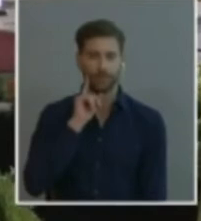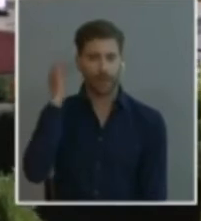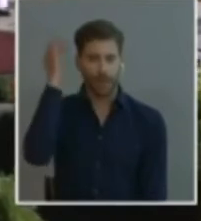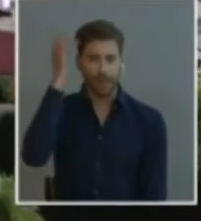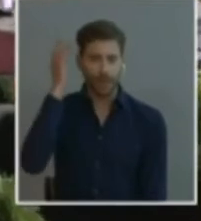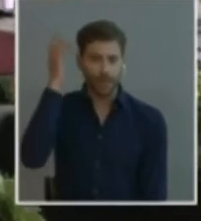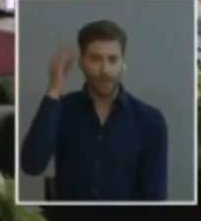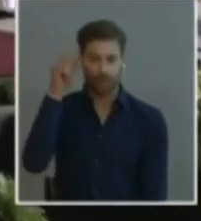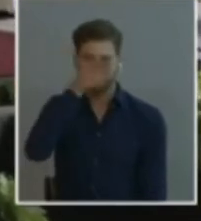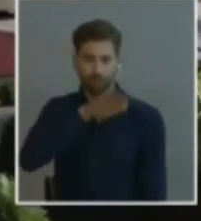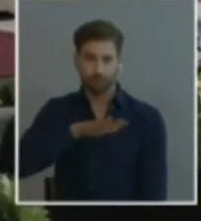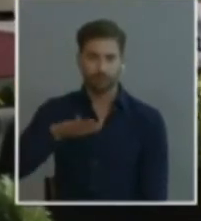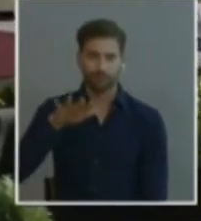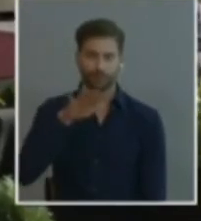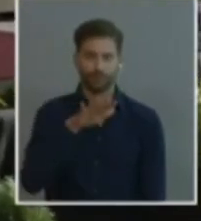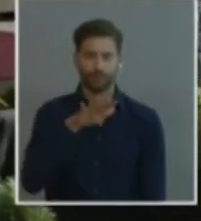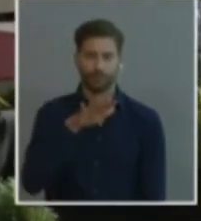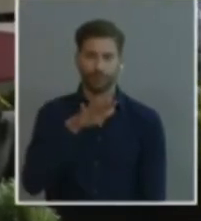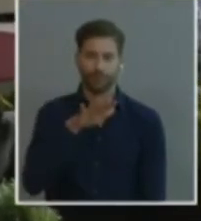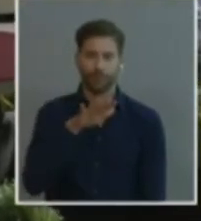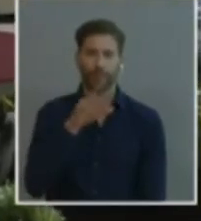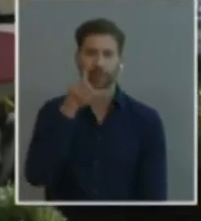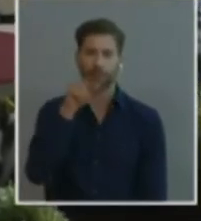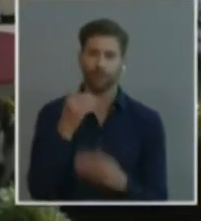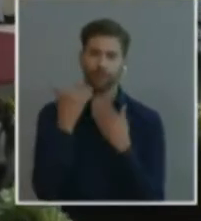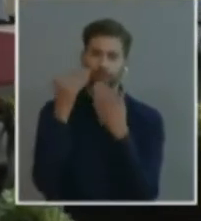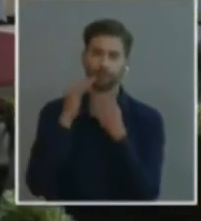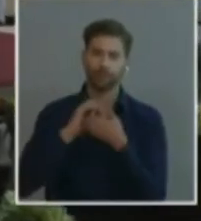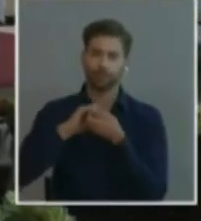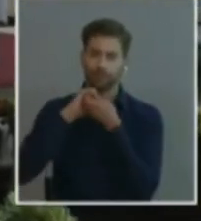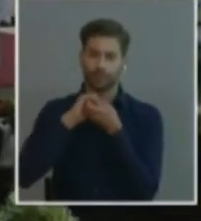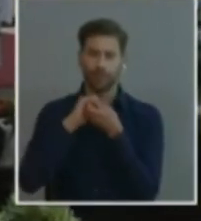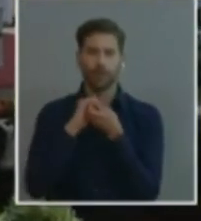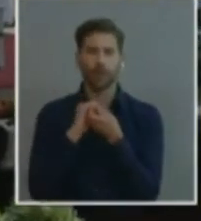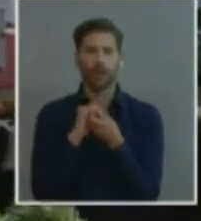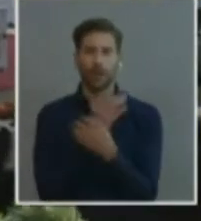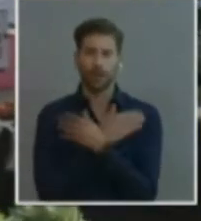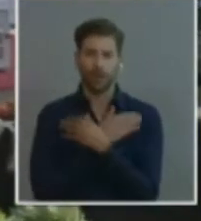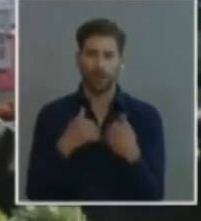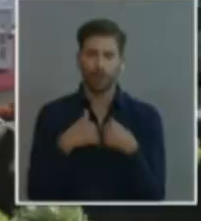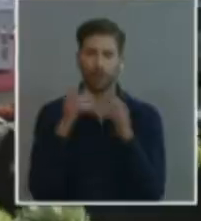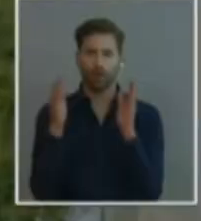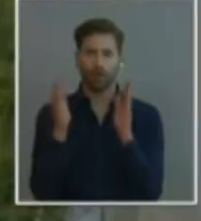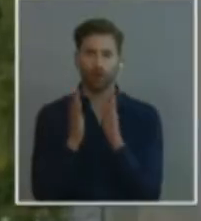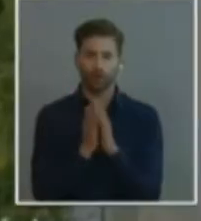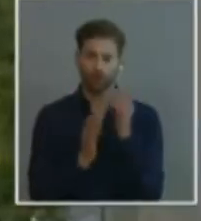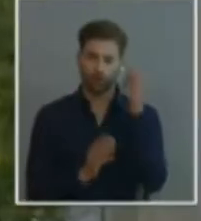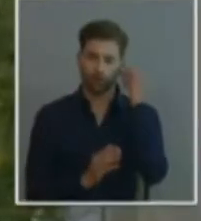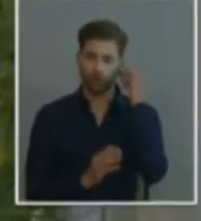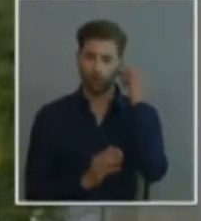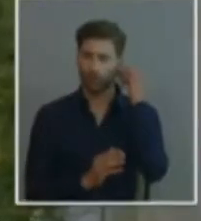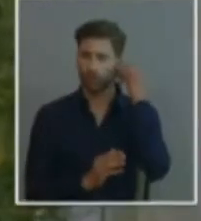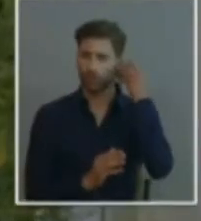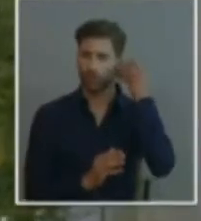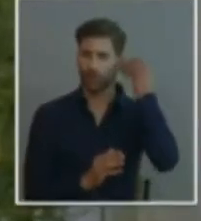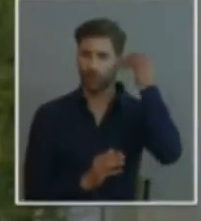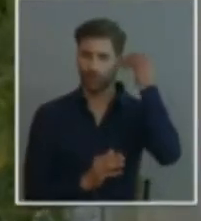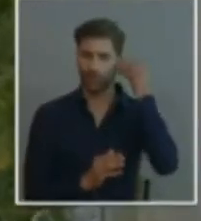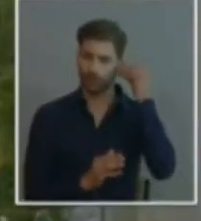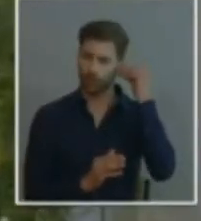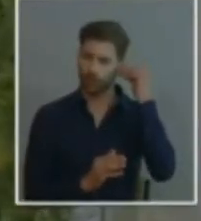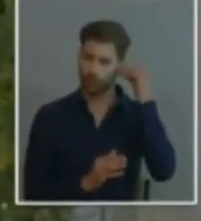Uma saudação amiga também para todos quantos nos acompanham através da televisão.